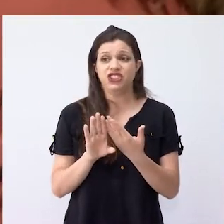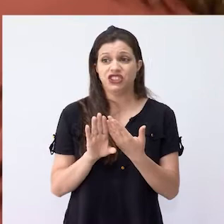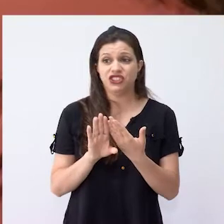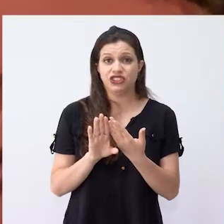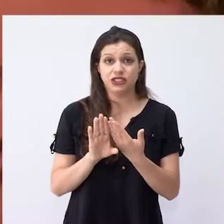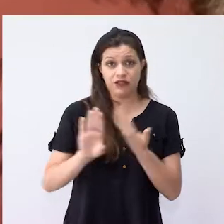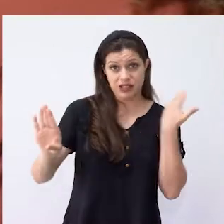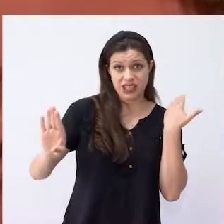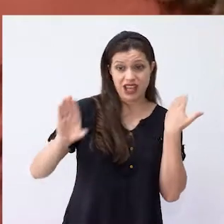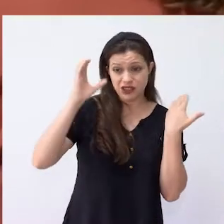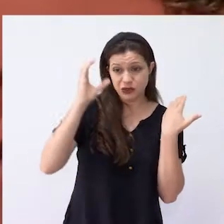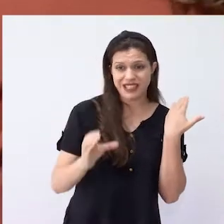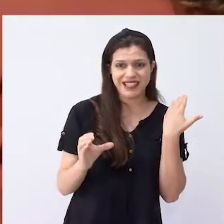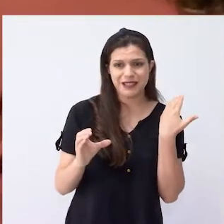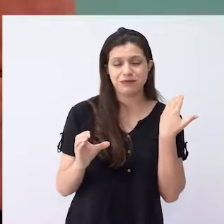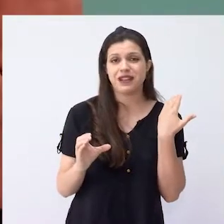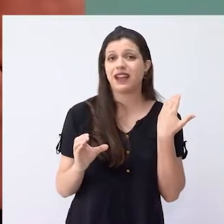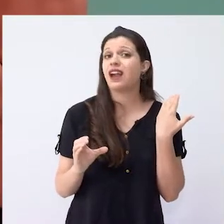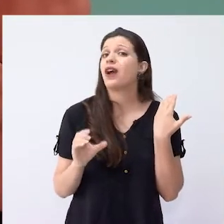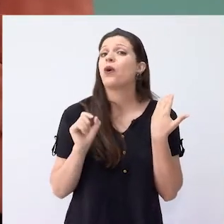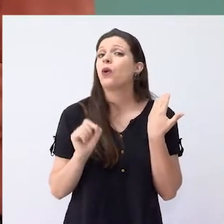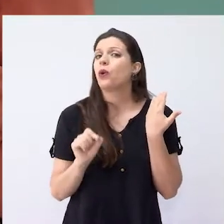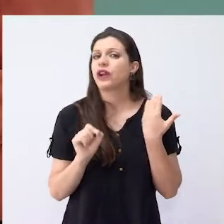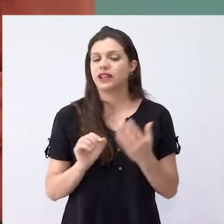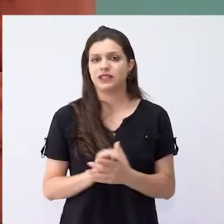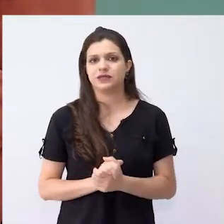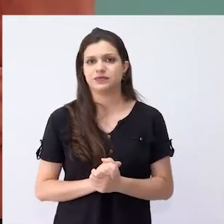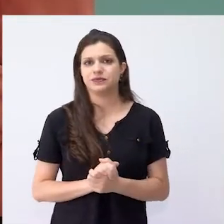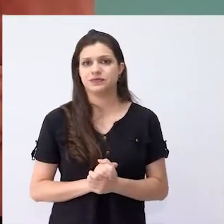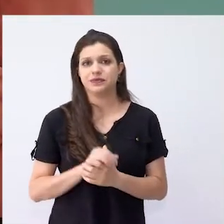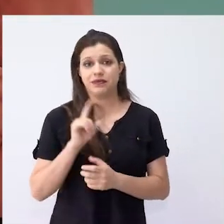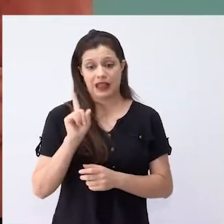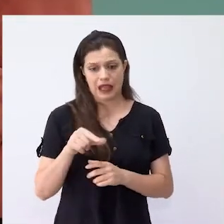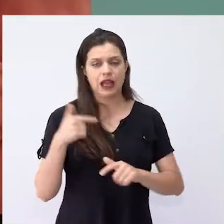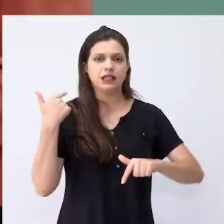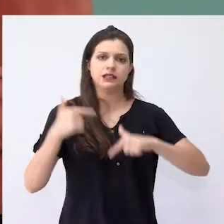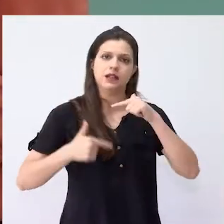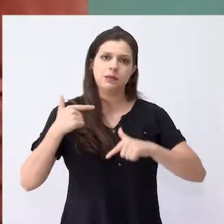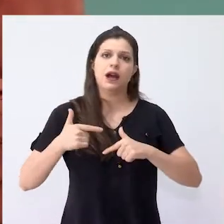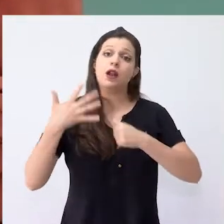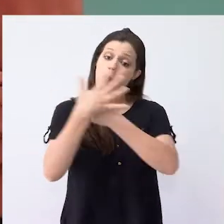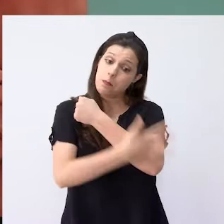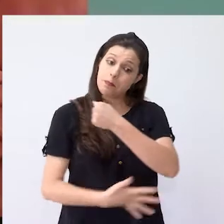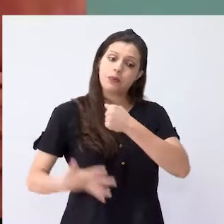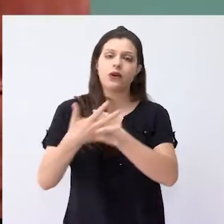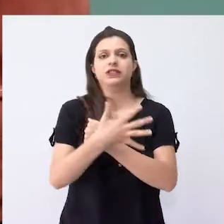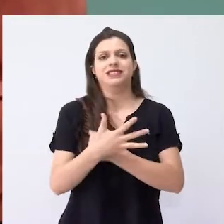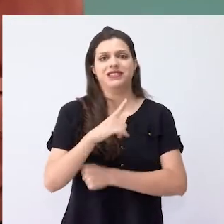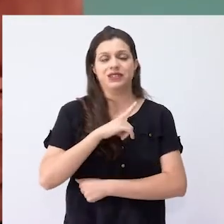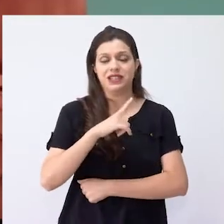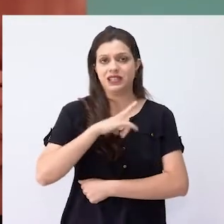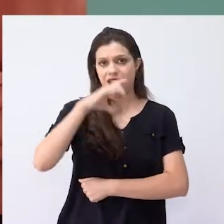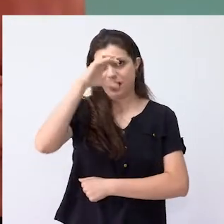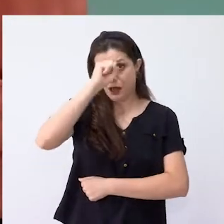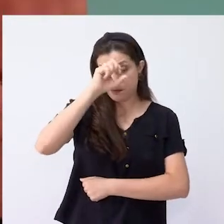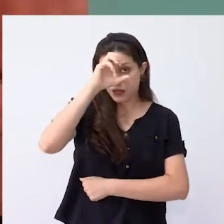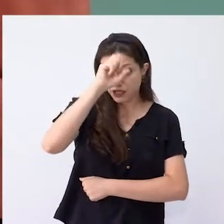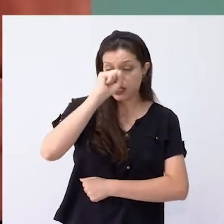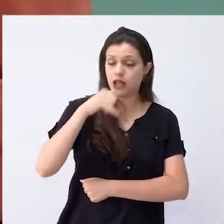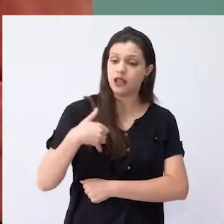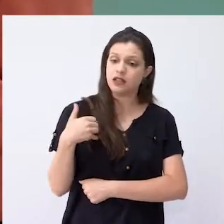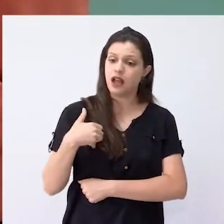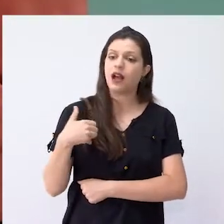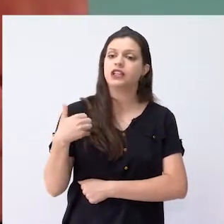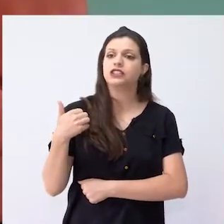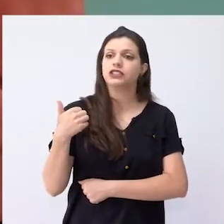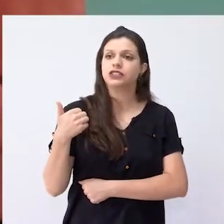da criminalidade, por exemplo, é o trabalho protegido, que é o aprendiz, que é a partir de